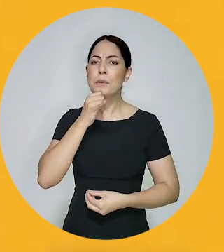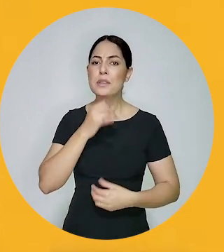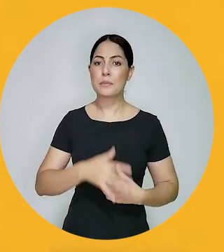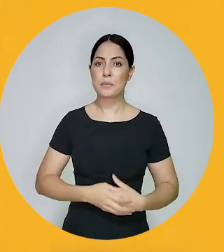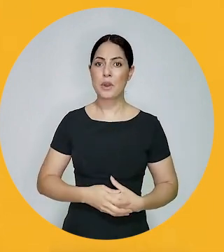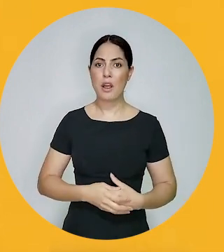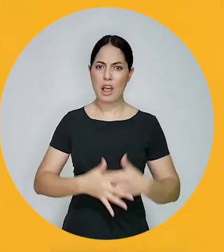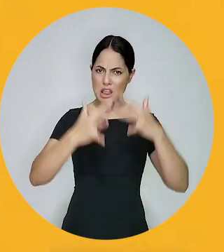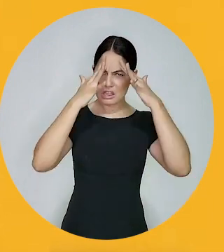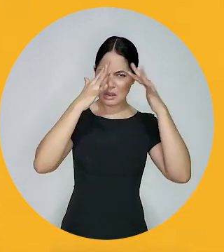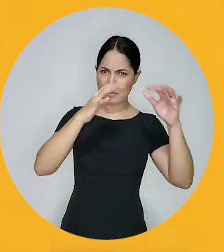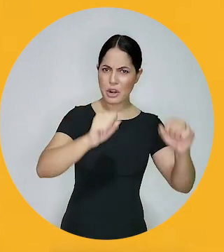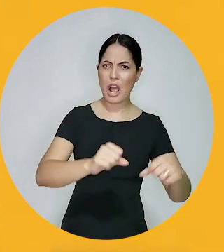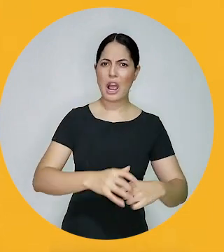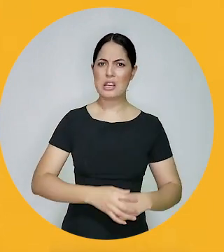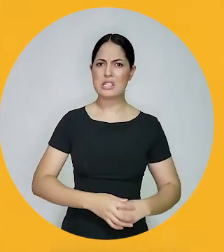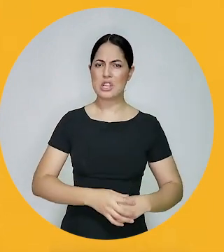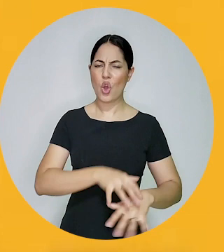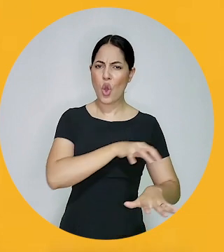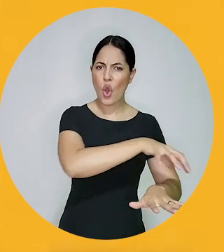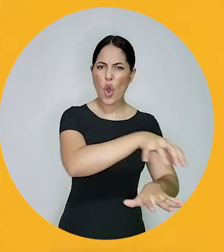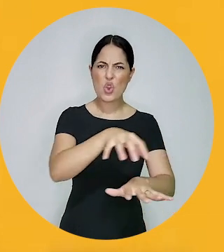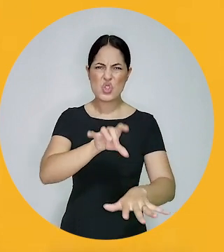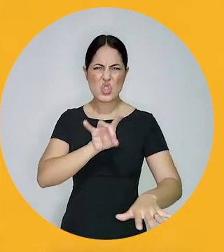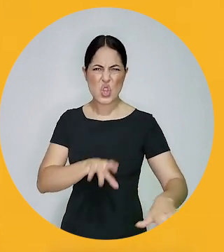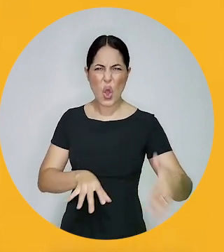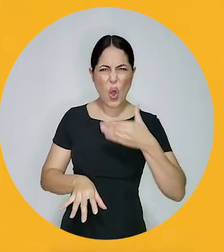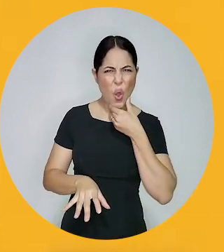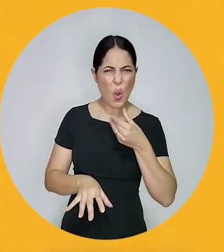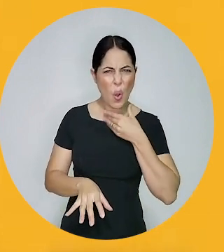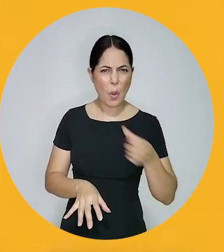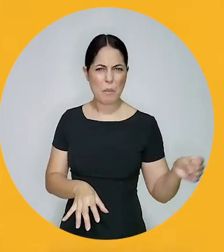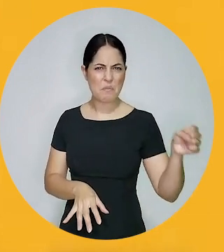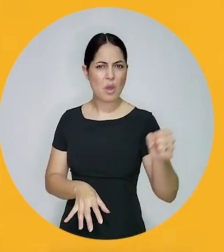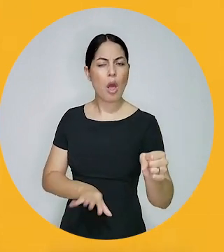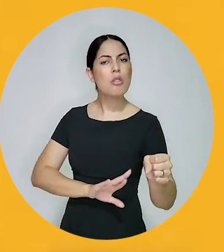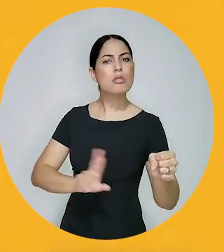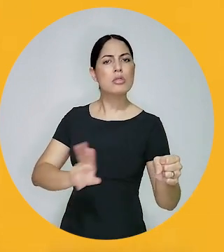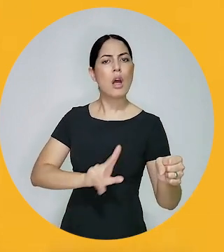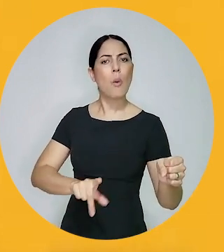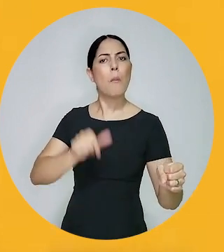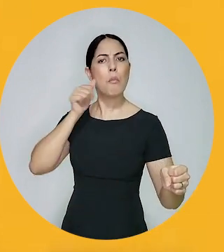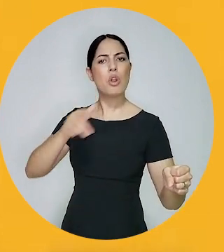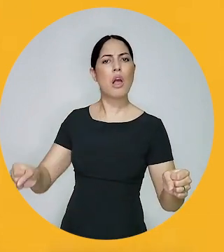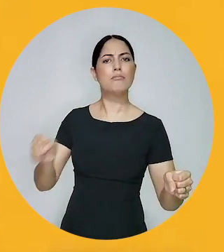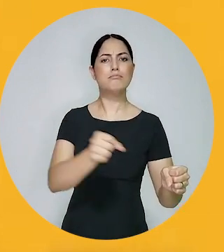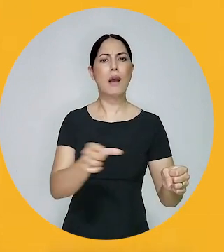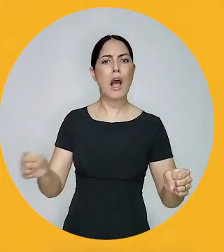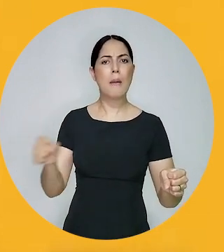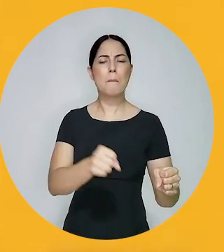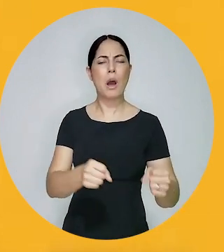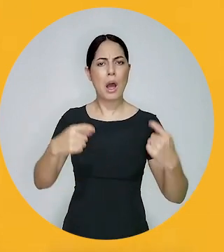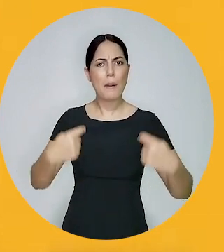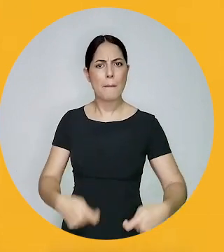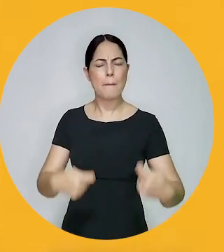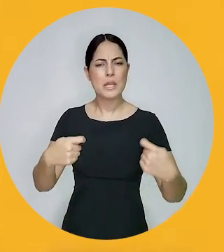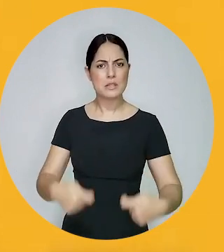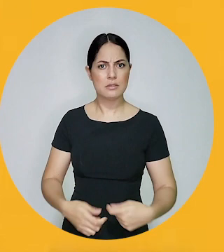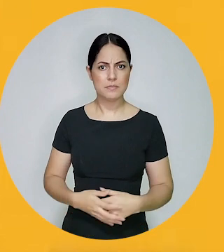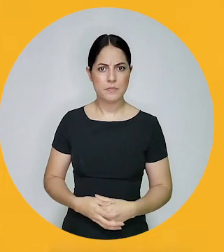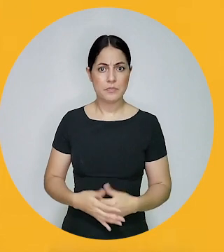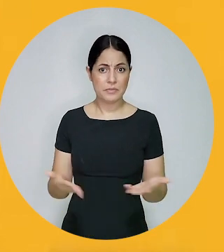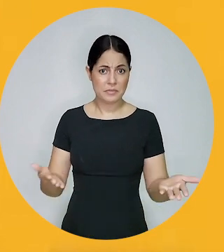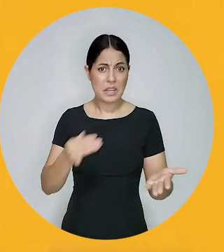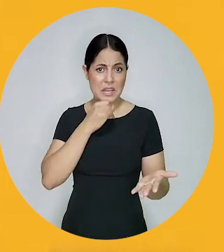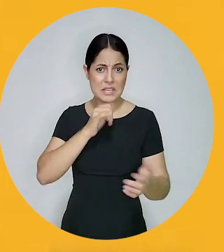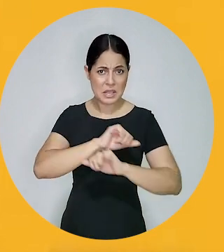locais, tribunais e órgãos do espaço público sejam preenchidos apenas por homens. Nós temos que seguir o exemplo, e aí eu